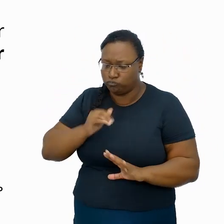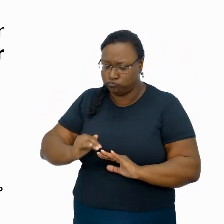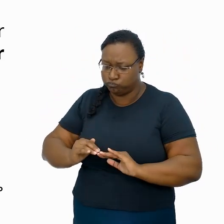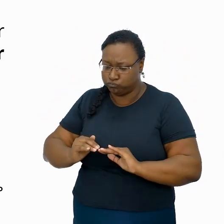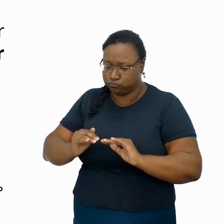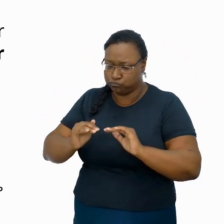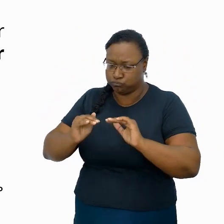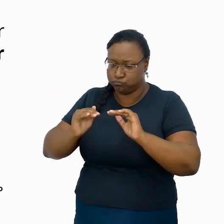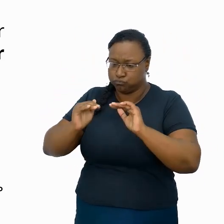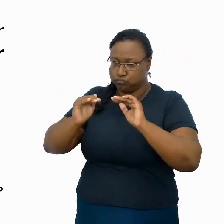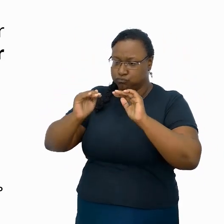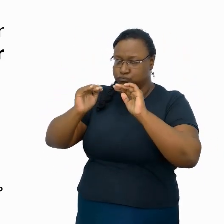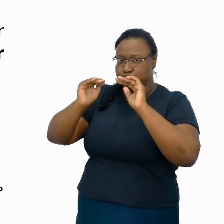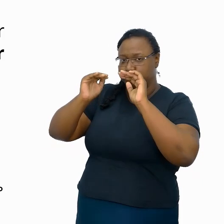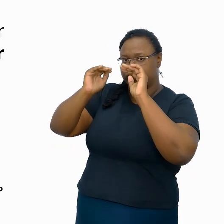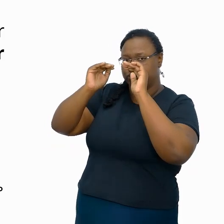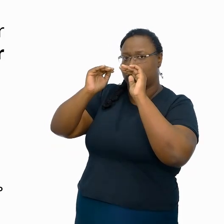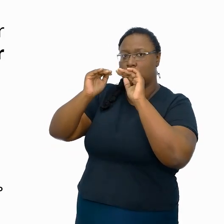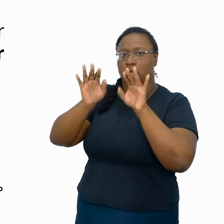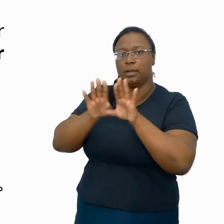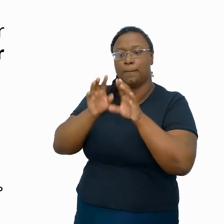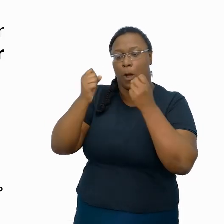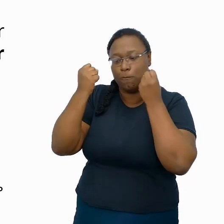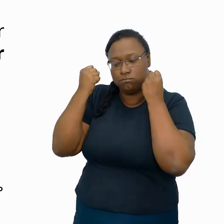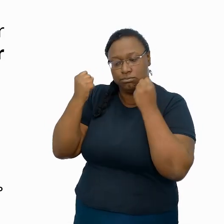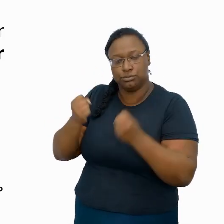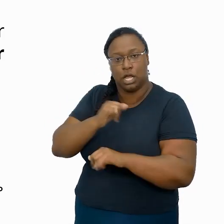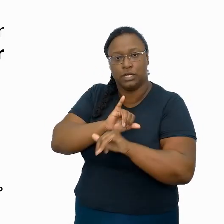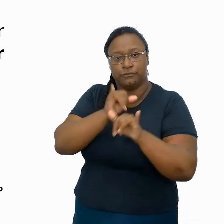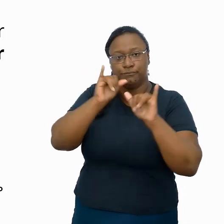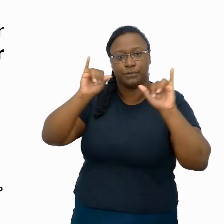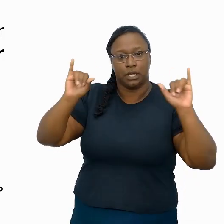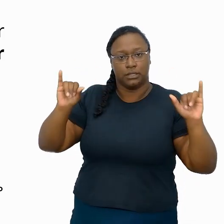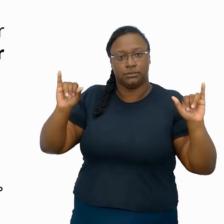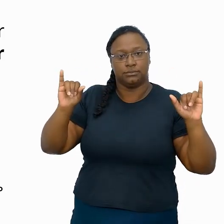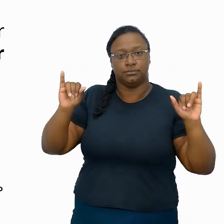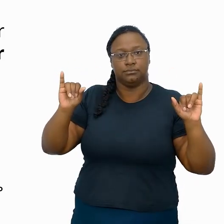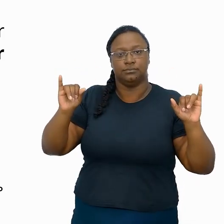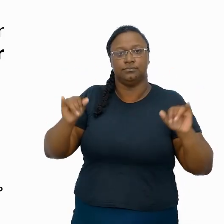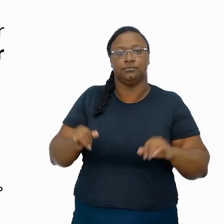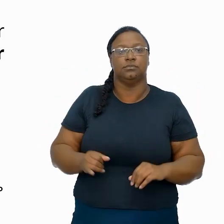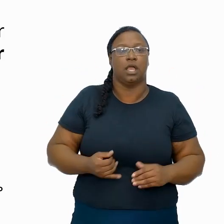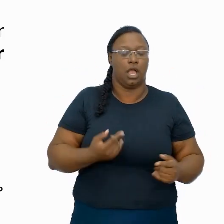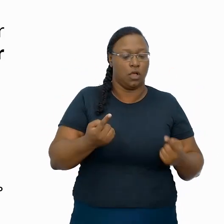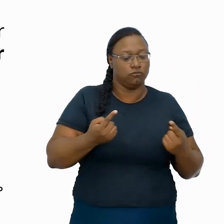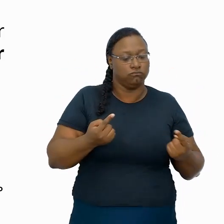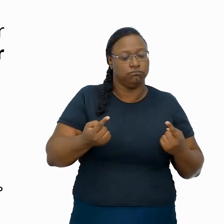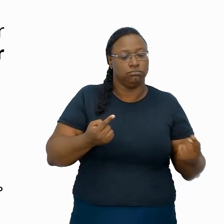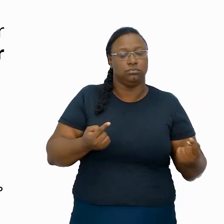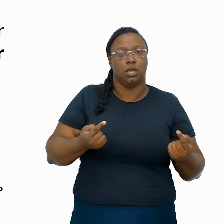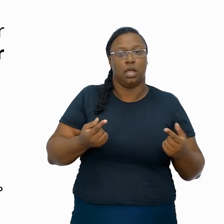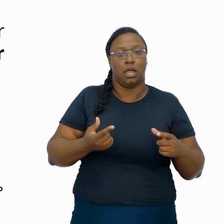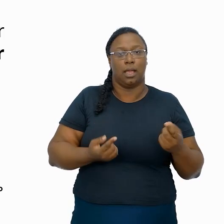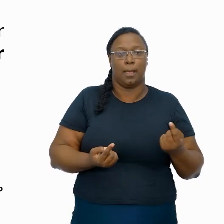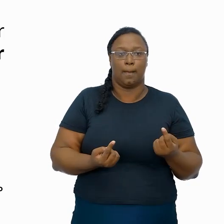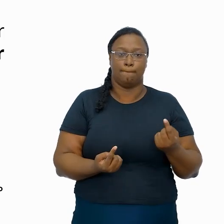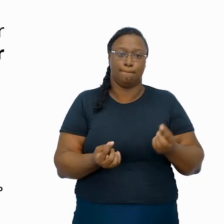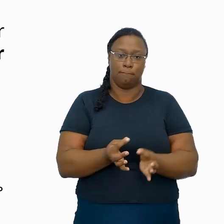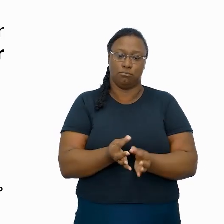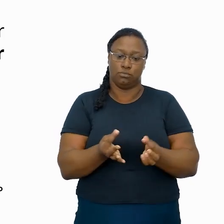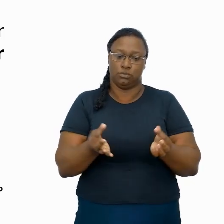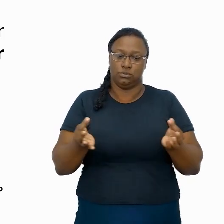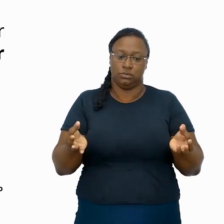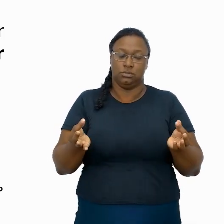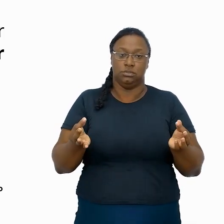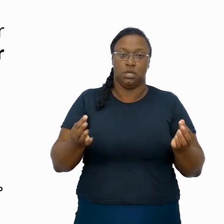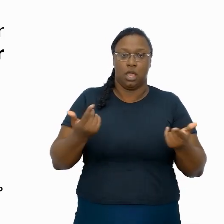elétrica. Averiguar, né, as unidades de medida e os valores em cada um dos problemas. Refletir